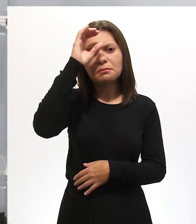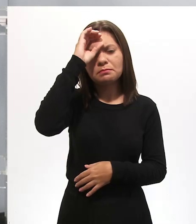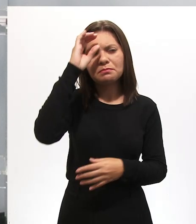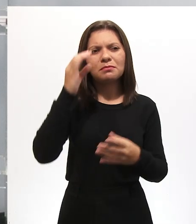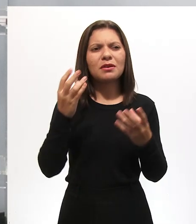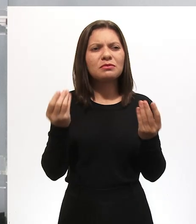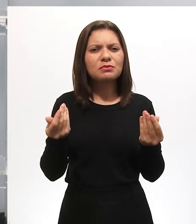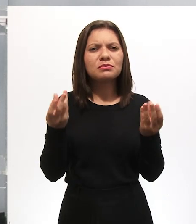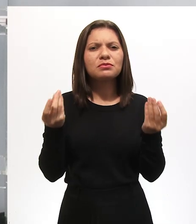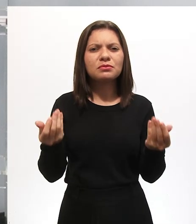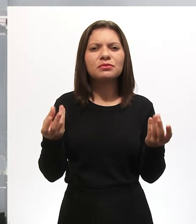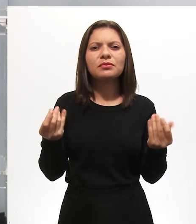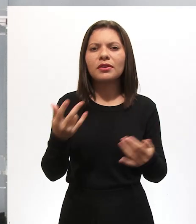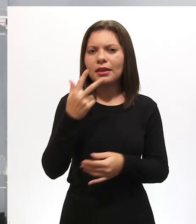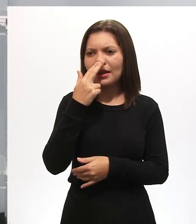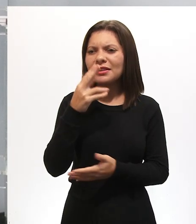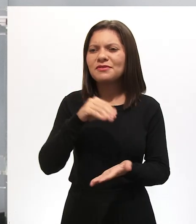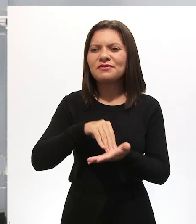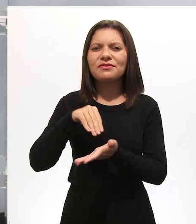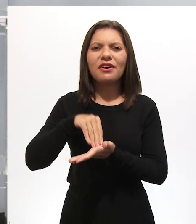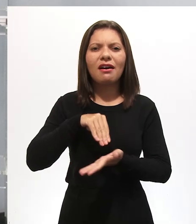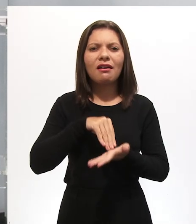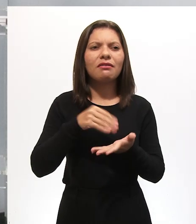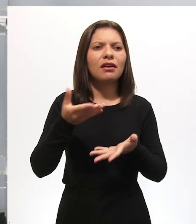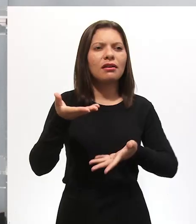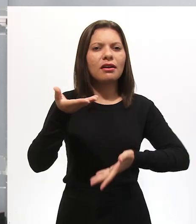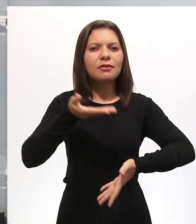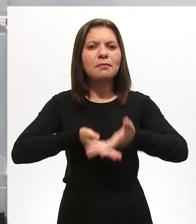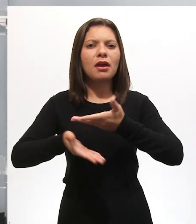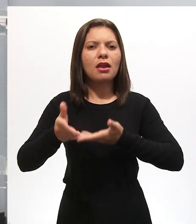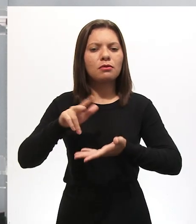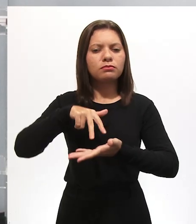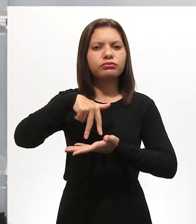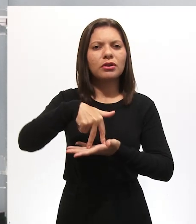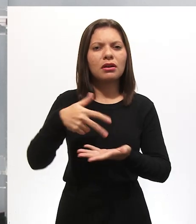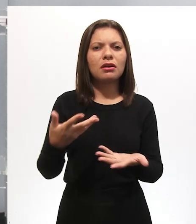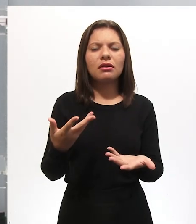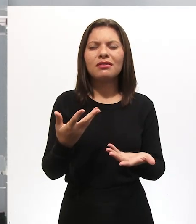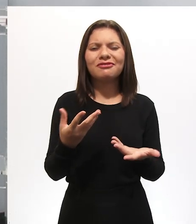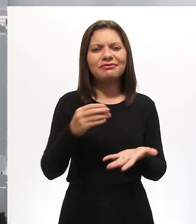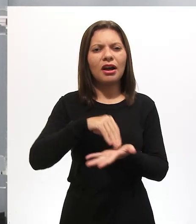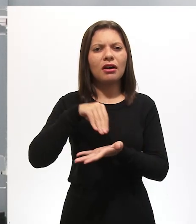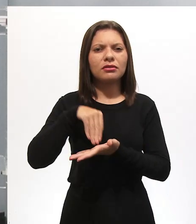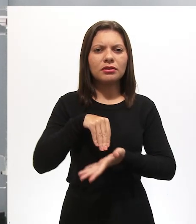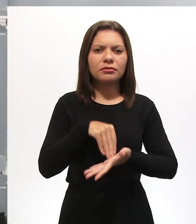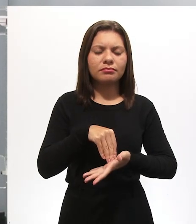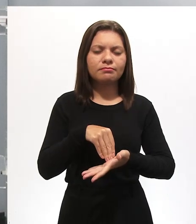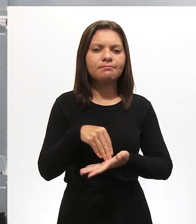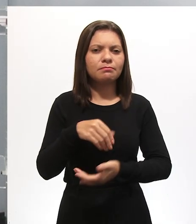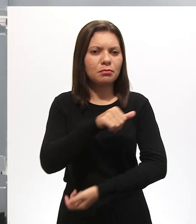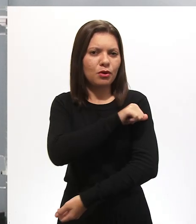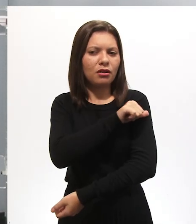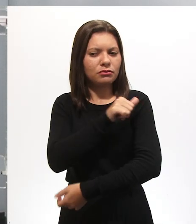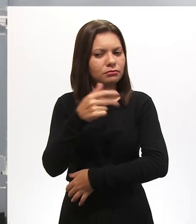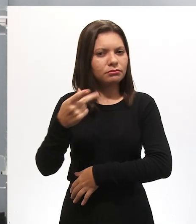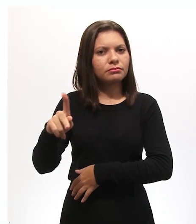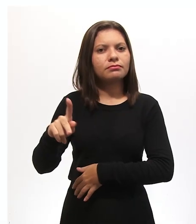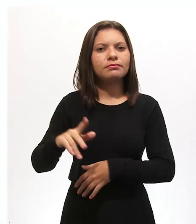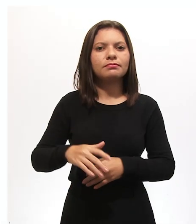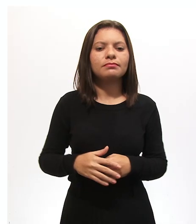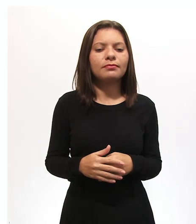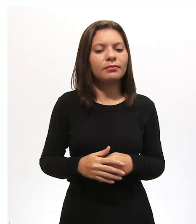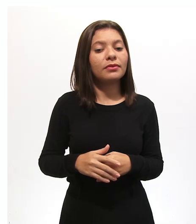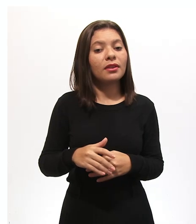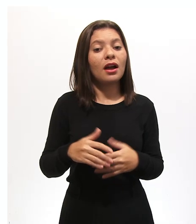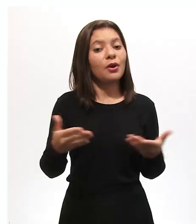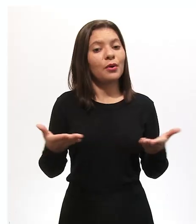faltando alguma coisa, está faltando um alinhamento, um engajamento do aluno. Então, essa é uma das propostas para essa